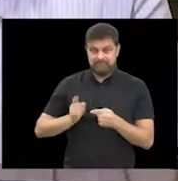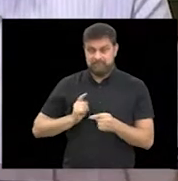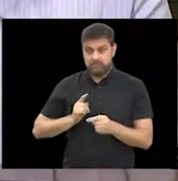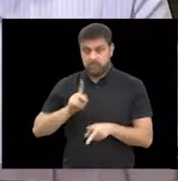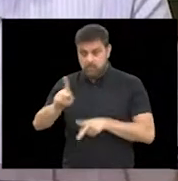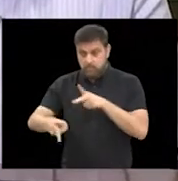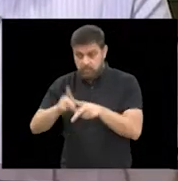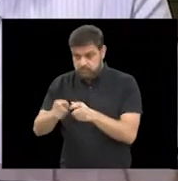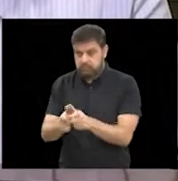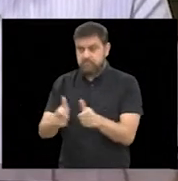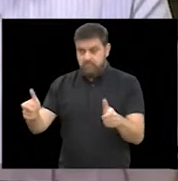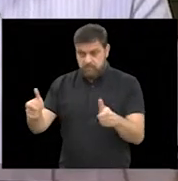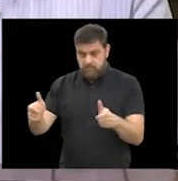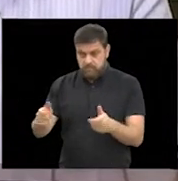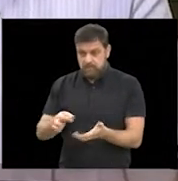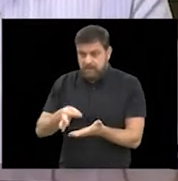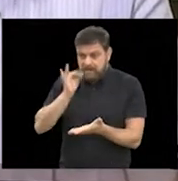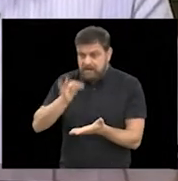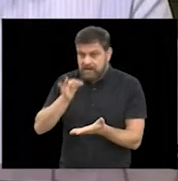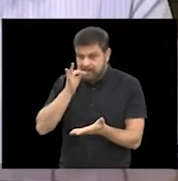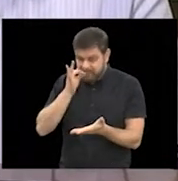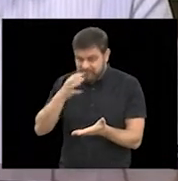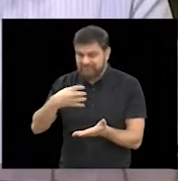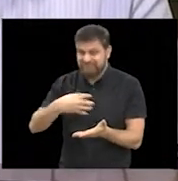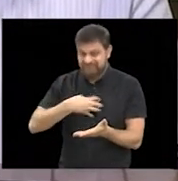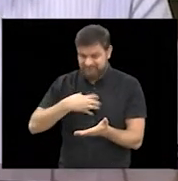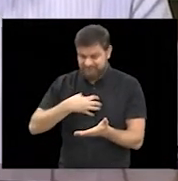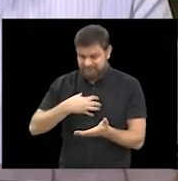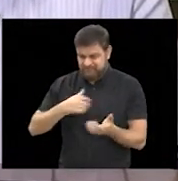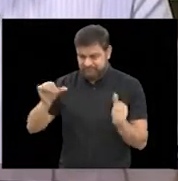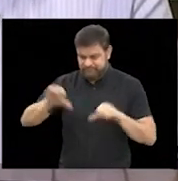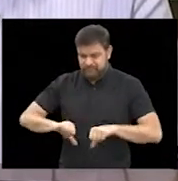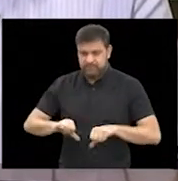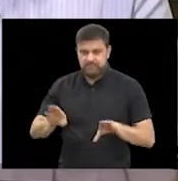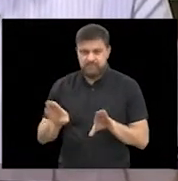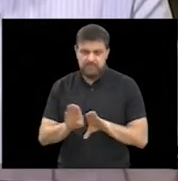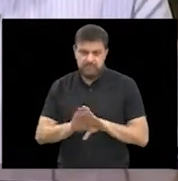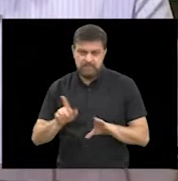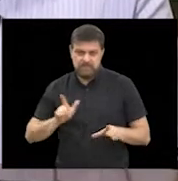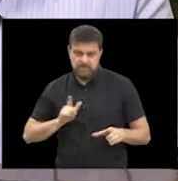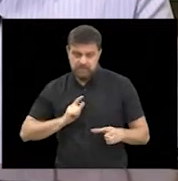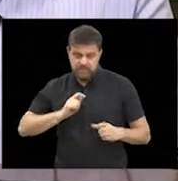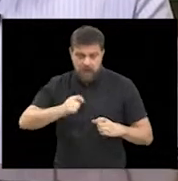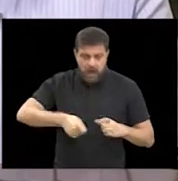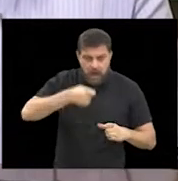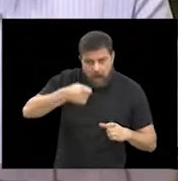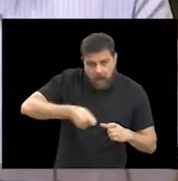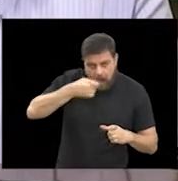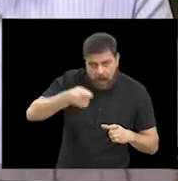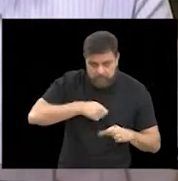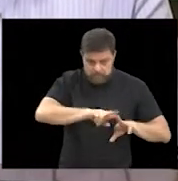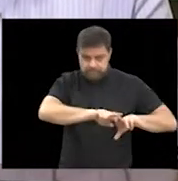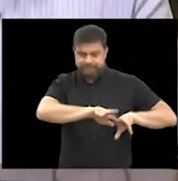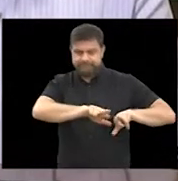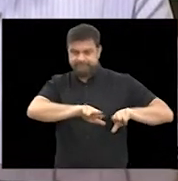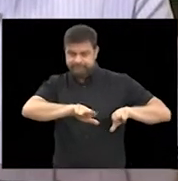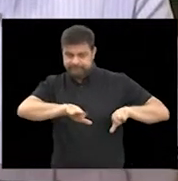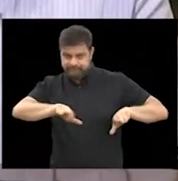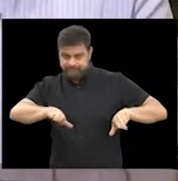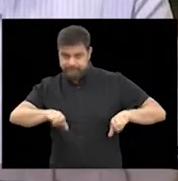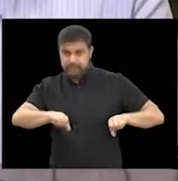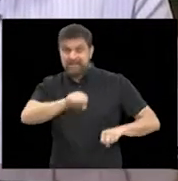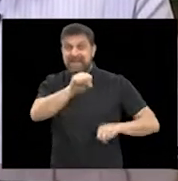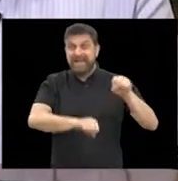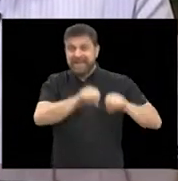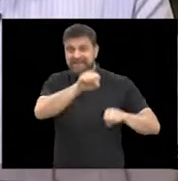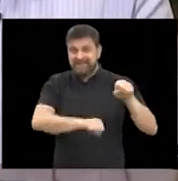da população tem. Agora, existem os alimentos condimentados, não é? Aqueles